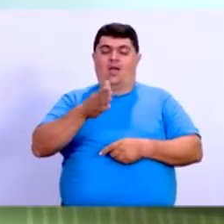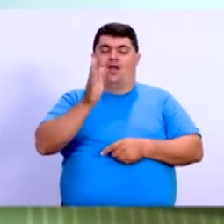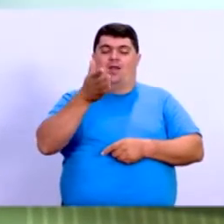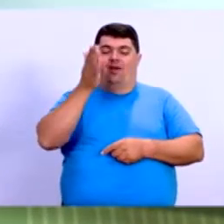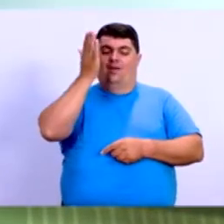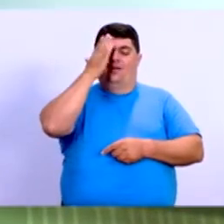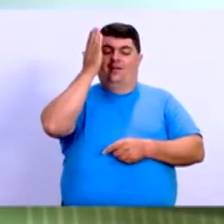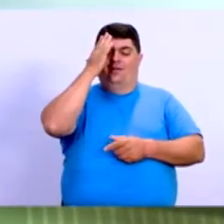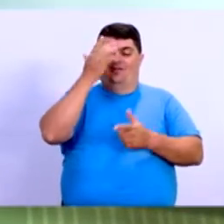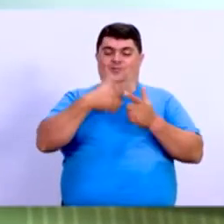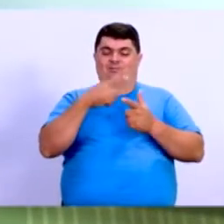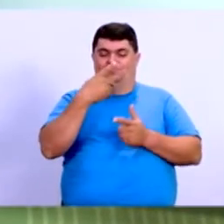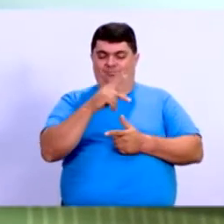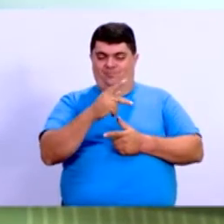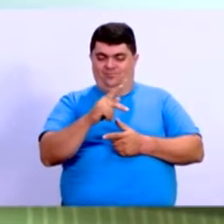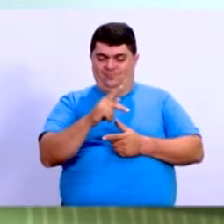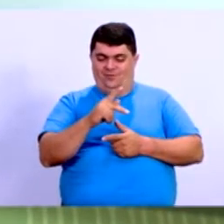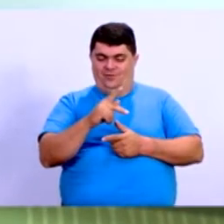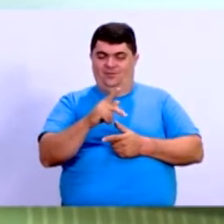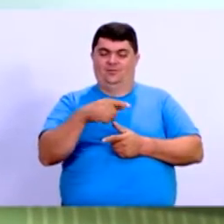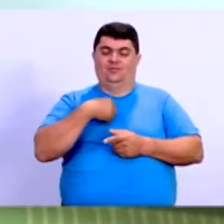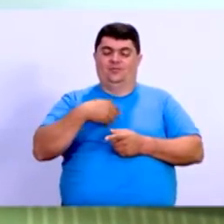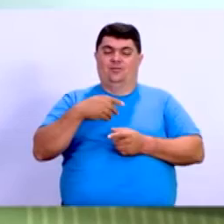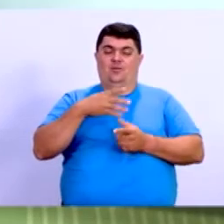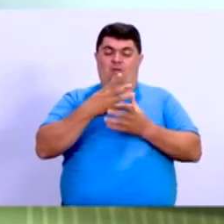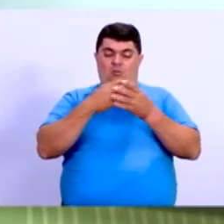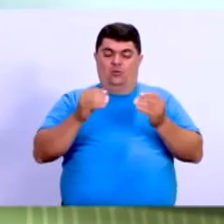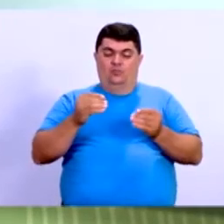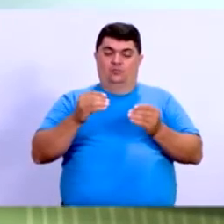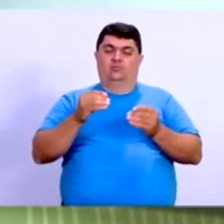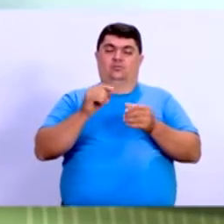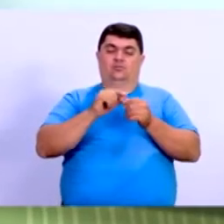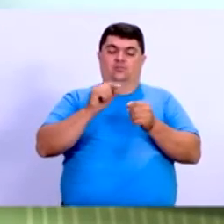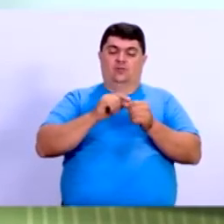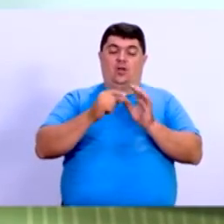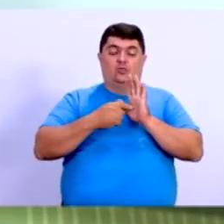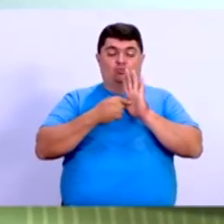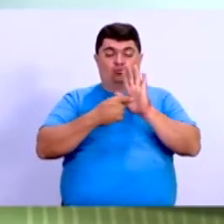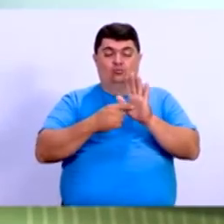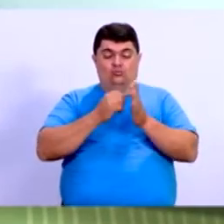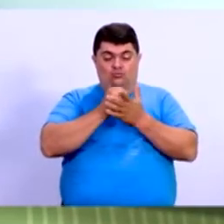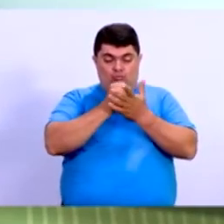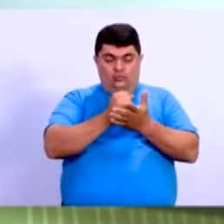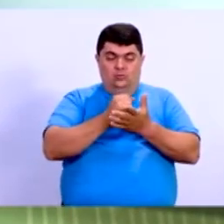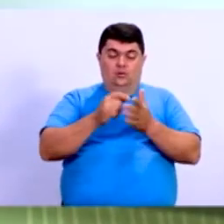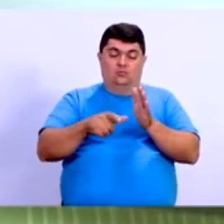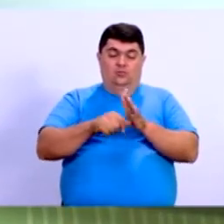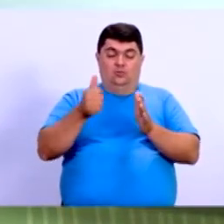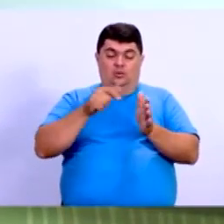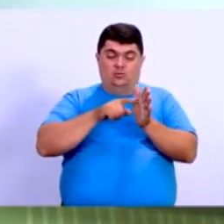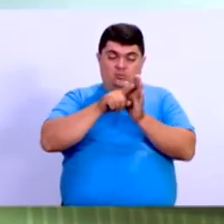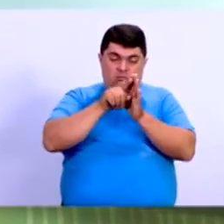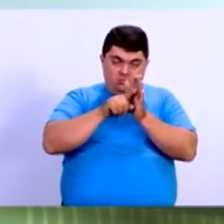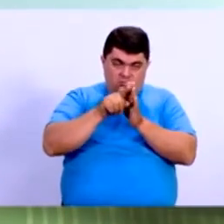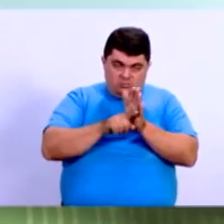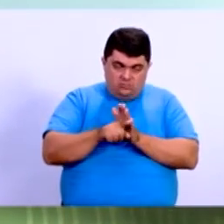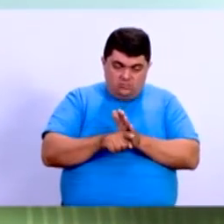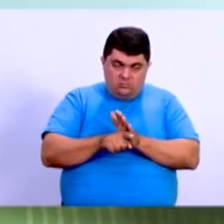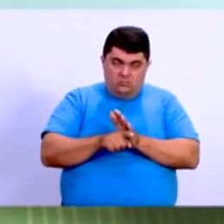das possíveis soluções, certo? Então, não esqueça, primeira coisa é a entrevista com o cliente,